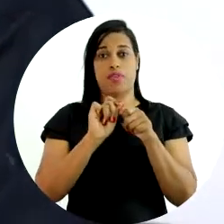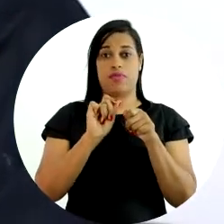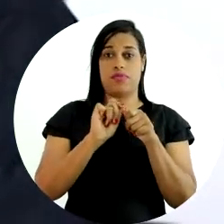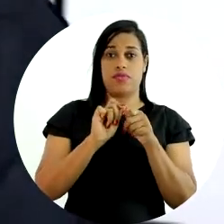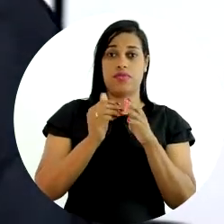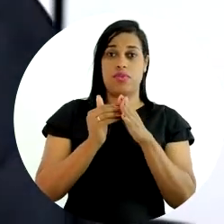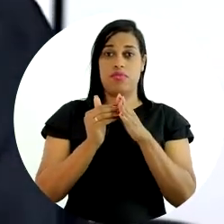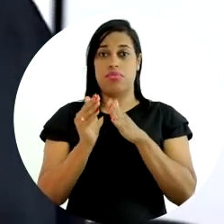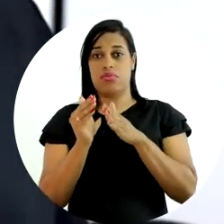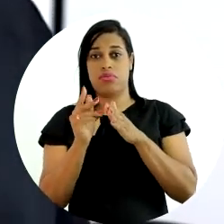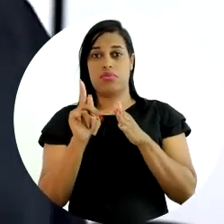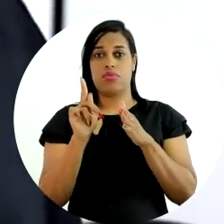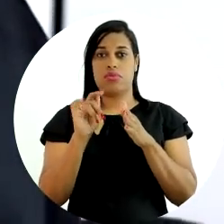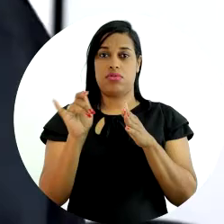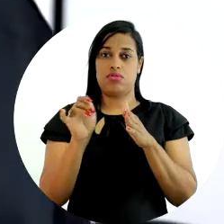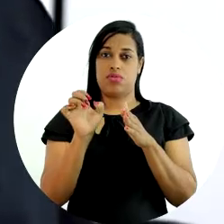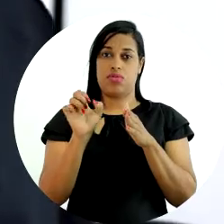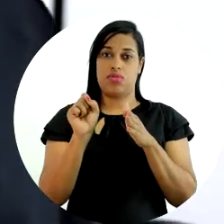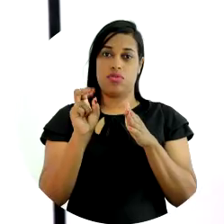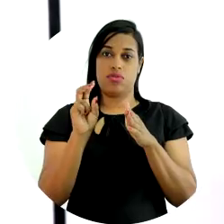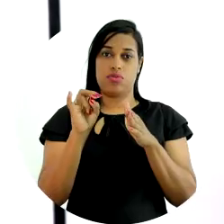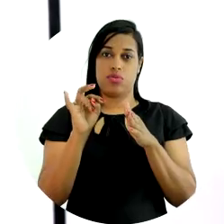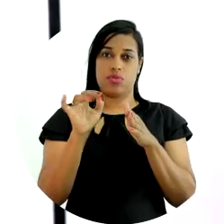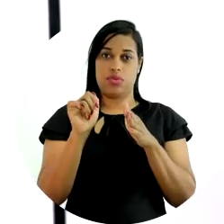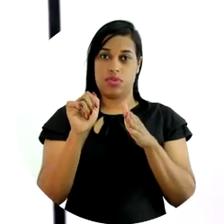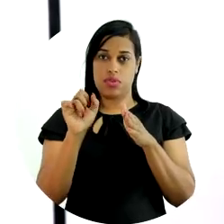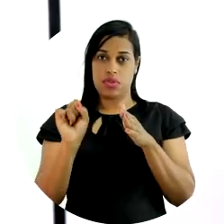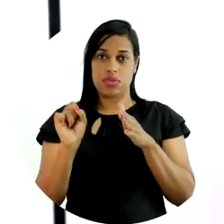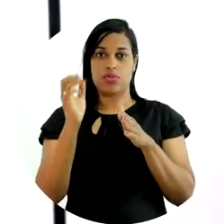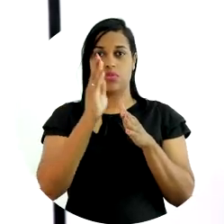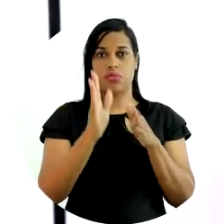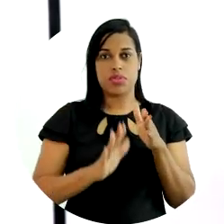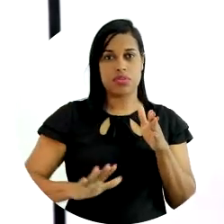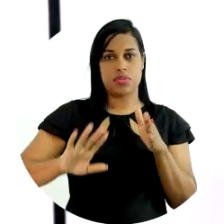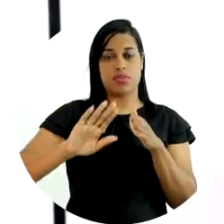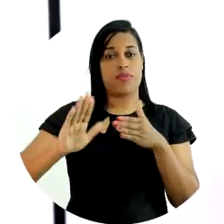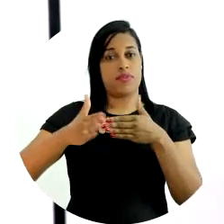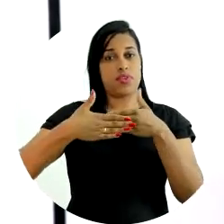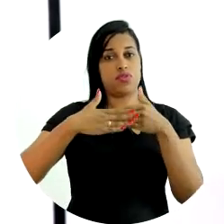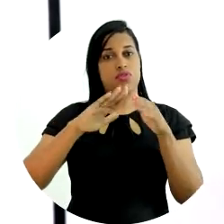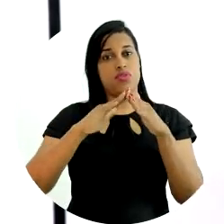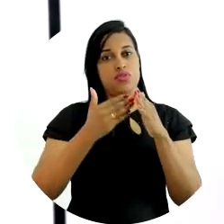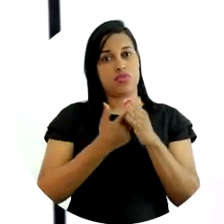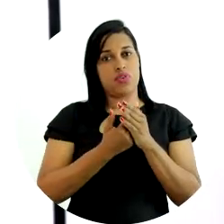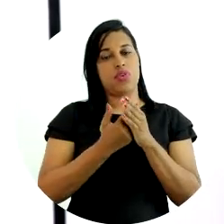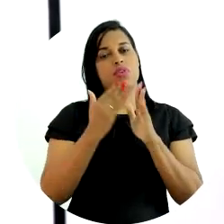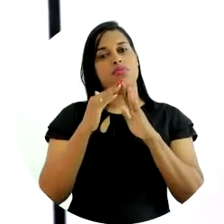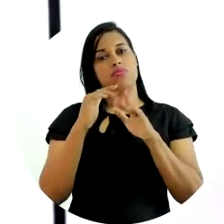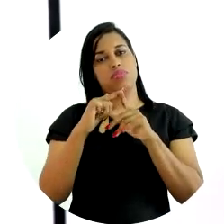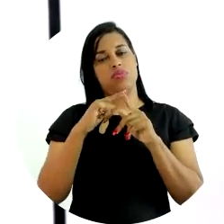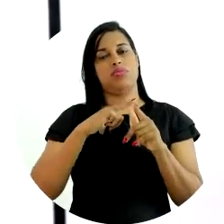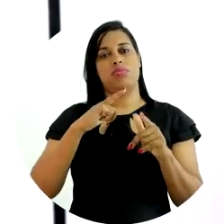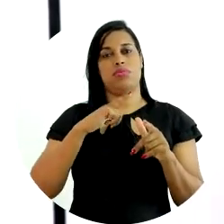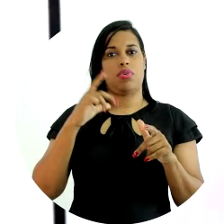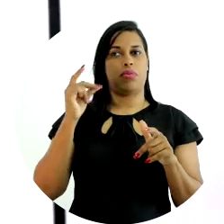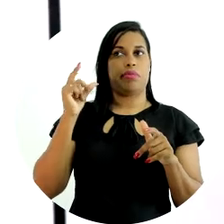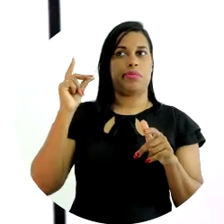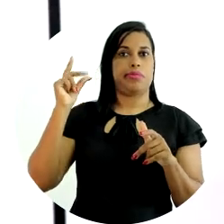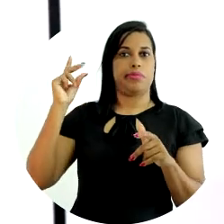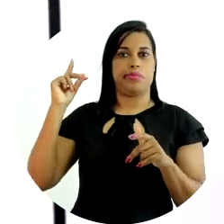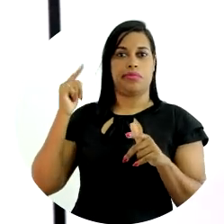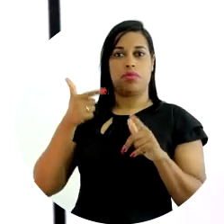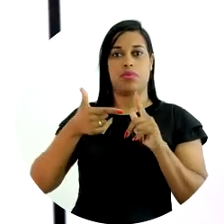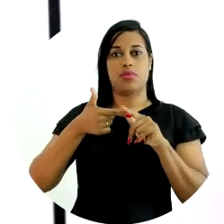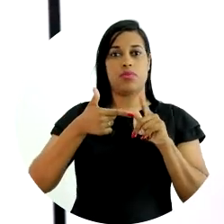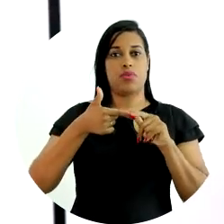coisas que ele fez foi expulsar os jesuítas do Brasil. Então, ele expulsou os jesuítas do Brasil, fechou as escolas da igreja que existiam na